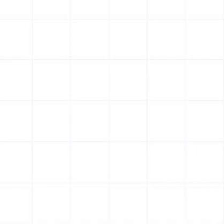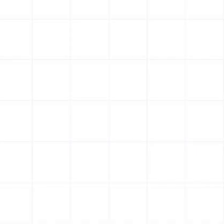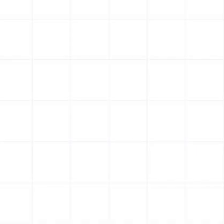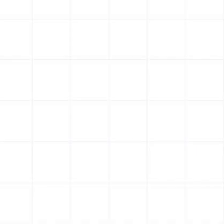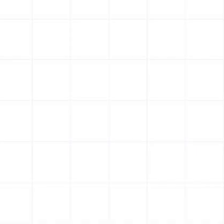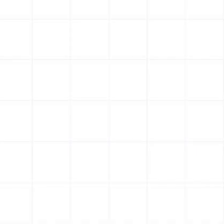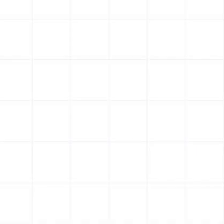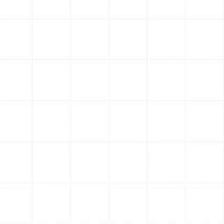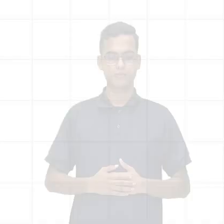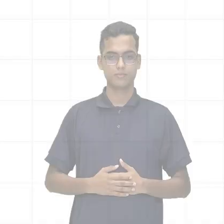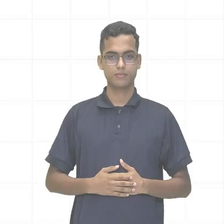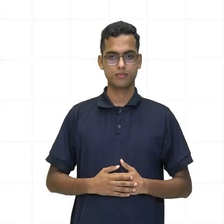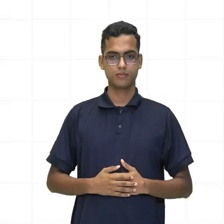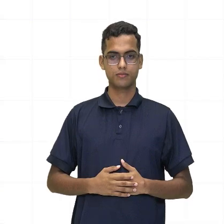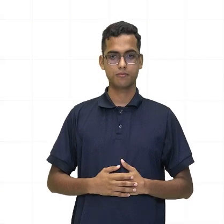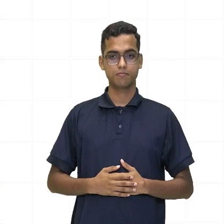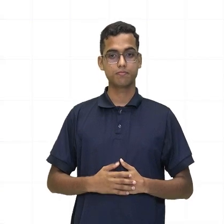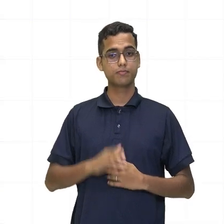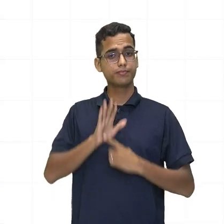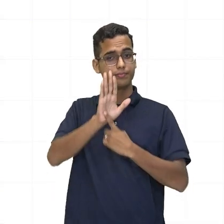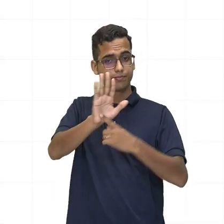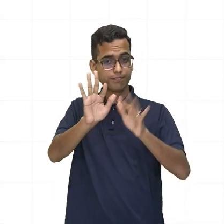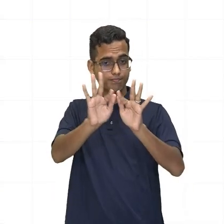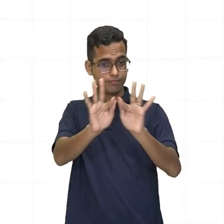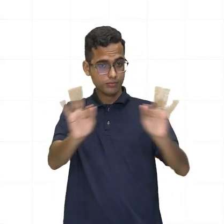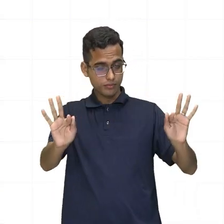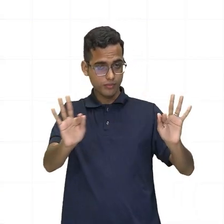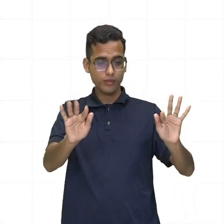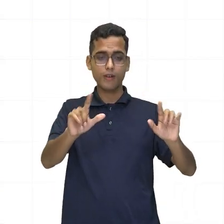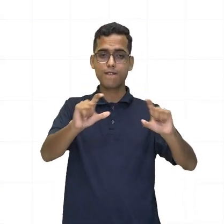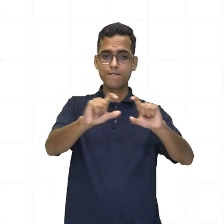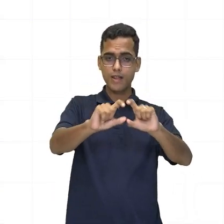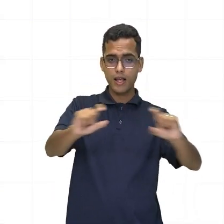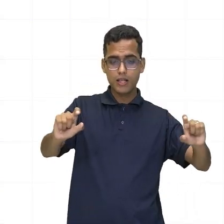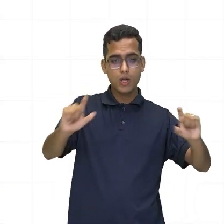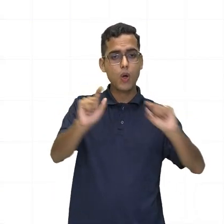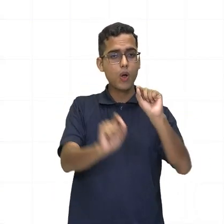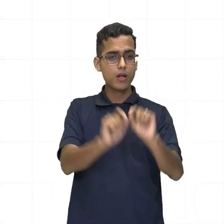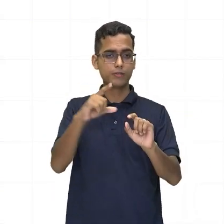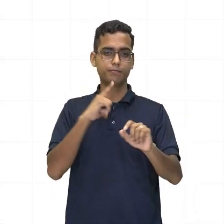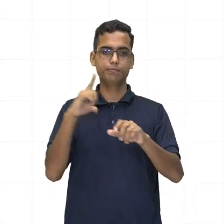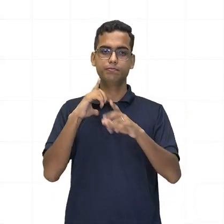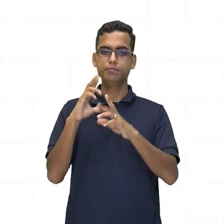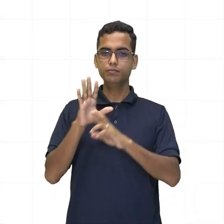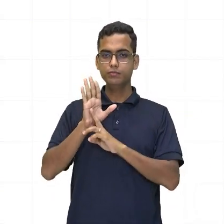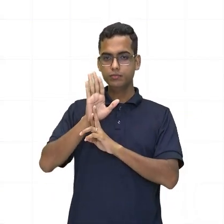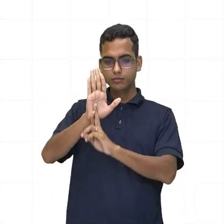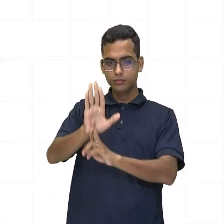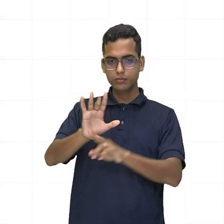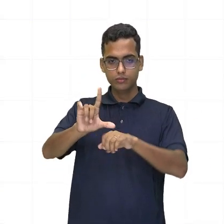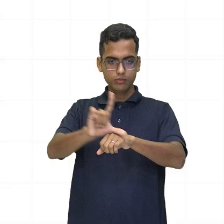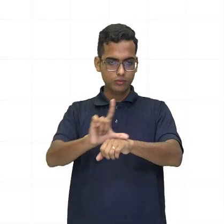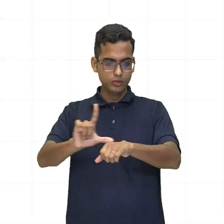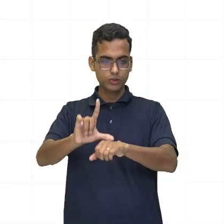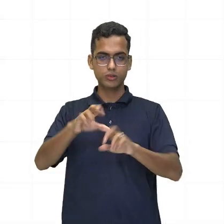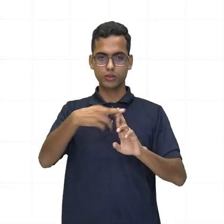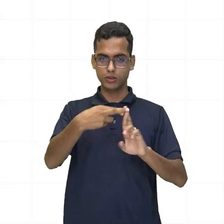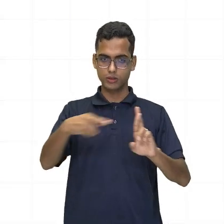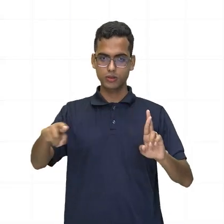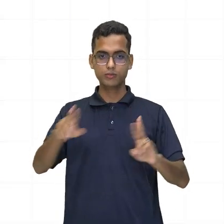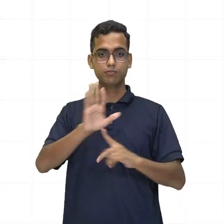de parágrafo, mas aí tem uma pequena relação das responsabilidades do líder religioso. Indicar